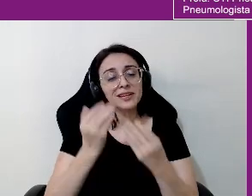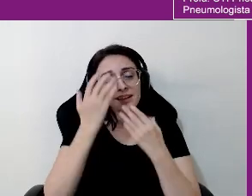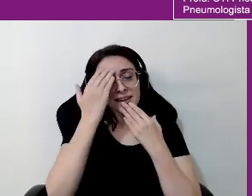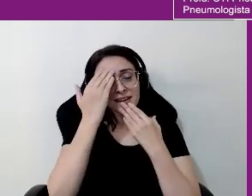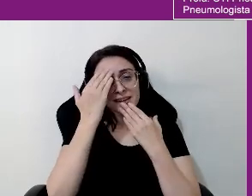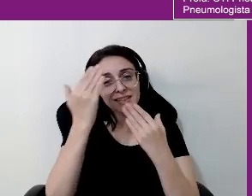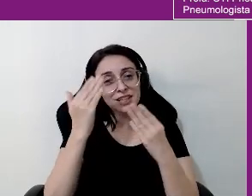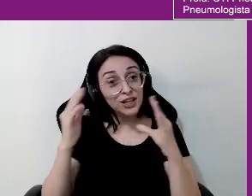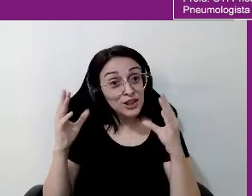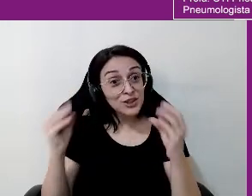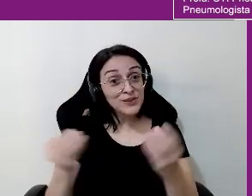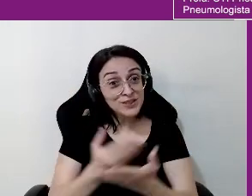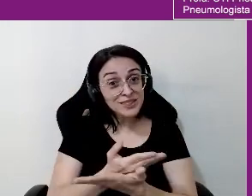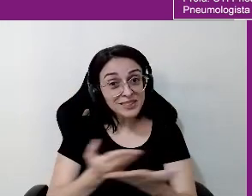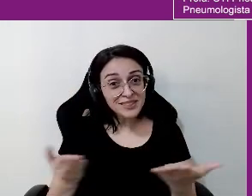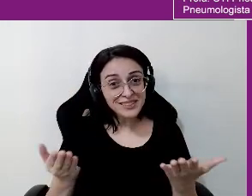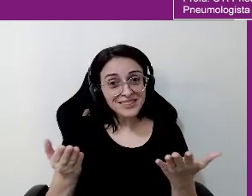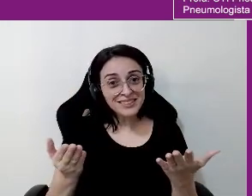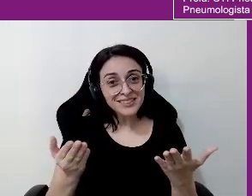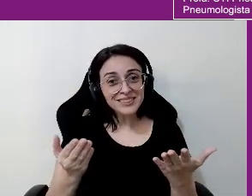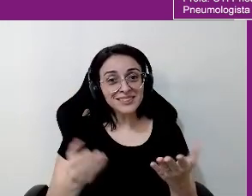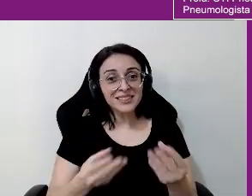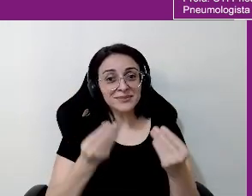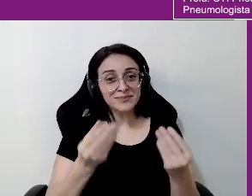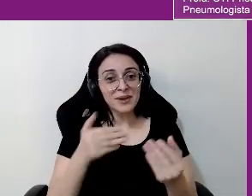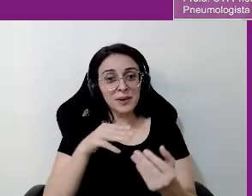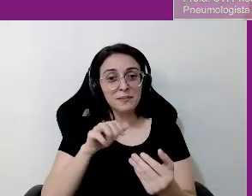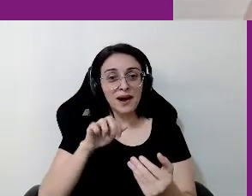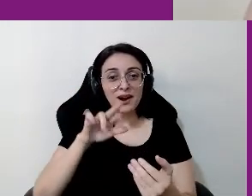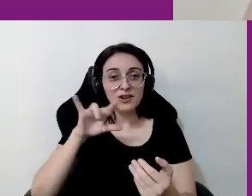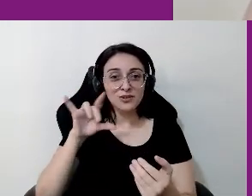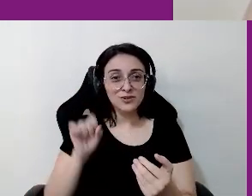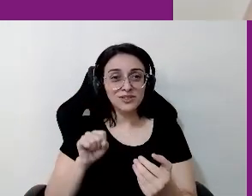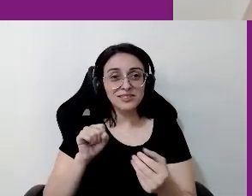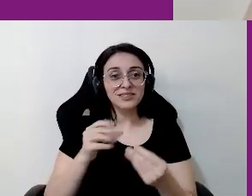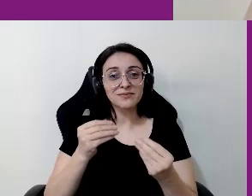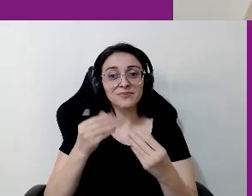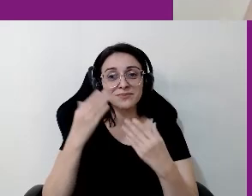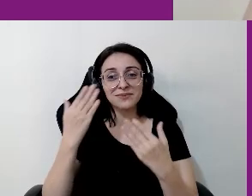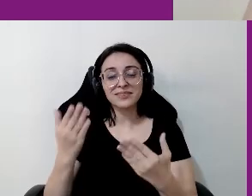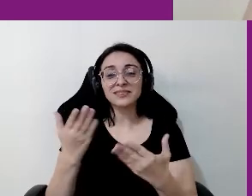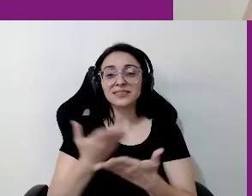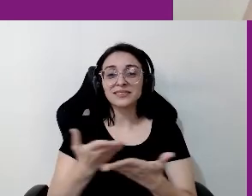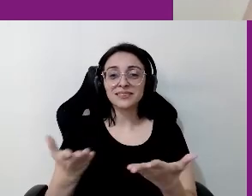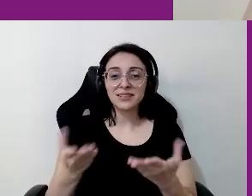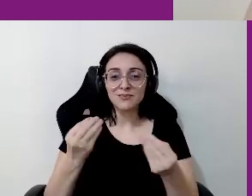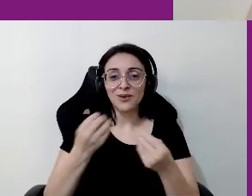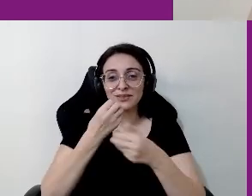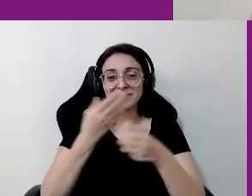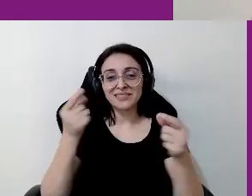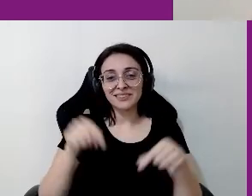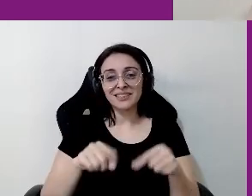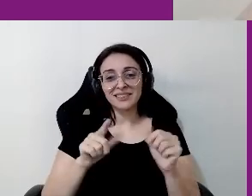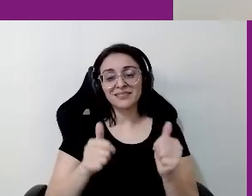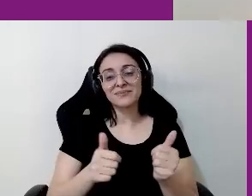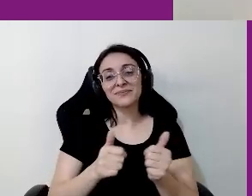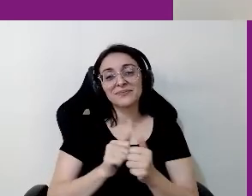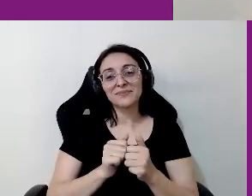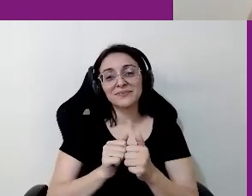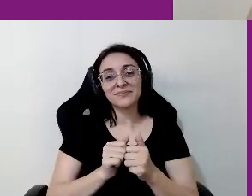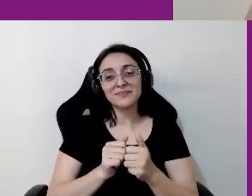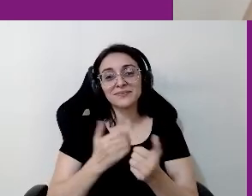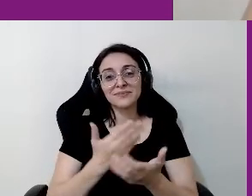agradecer a todos. Thank you very much, Marcus. It's my pleasure to meet you today. Obrigado, Marcos. Muito bom estar aqui. Você